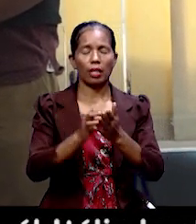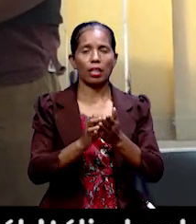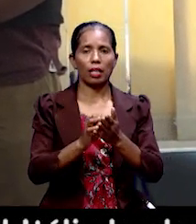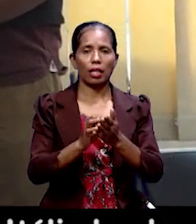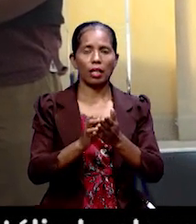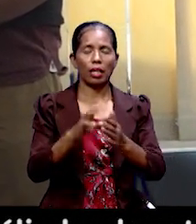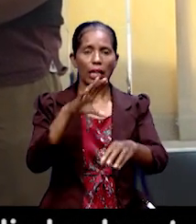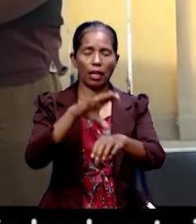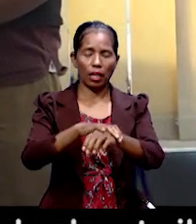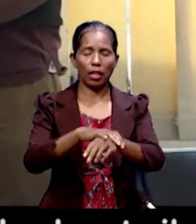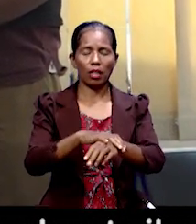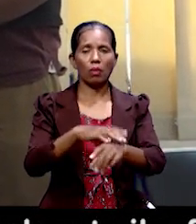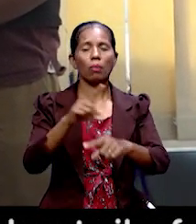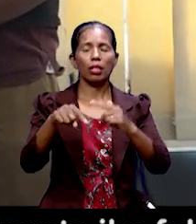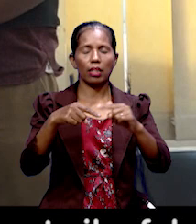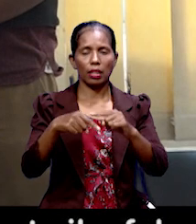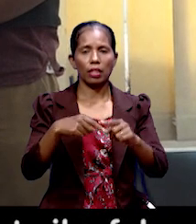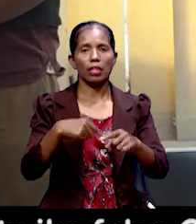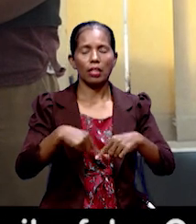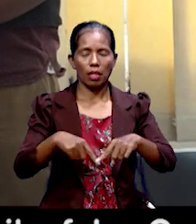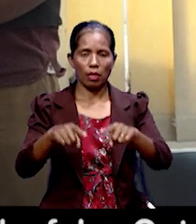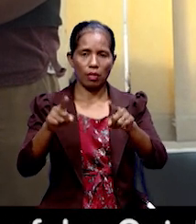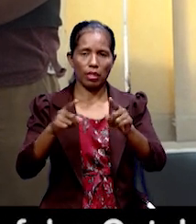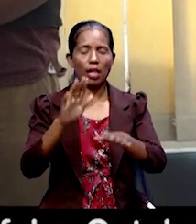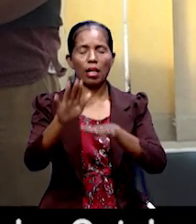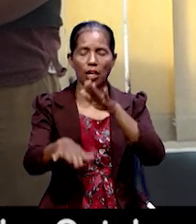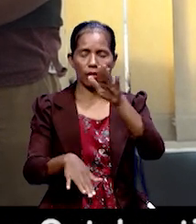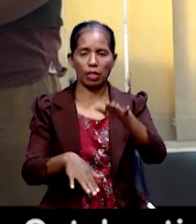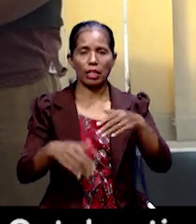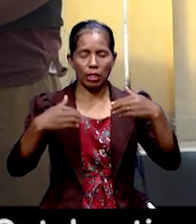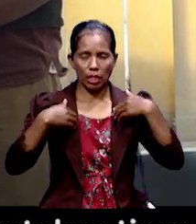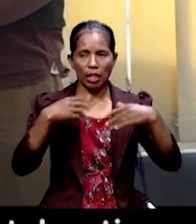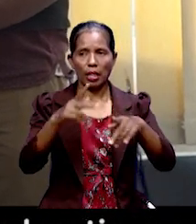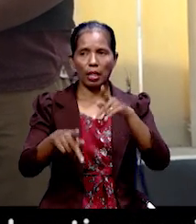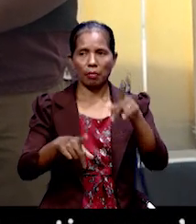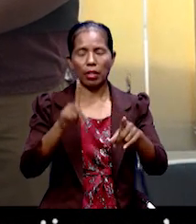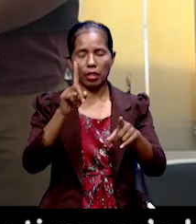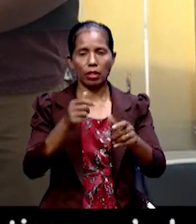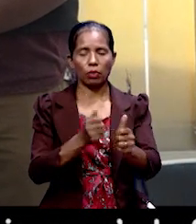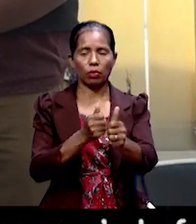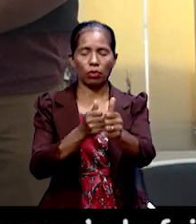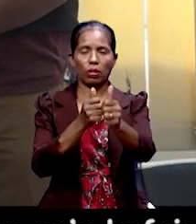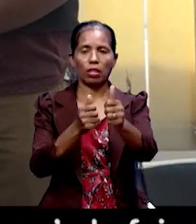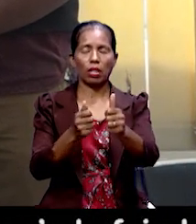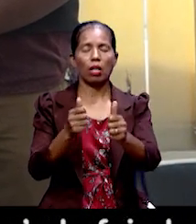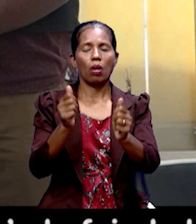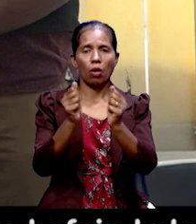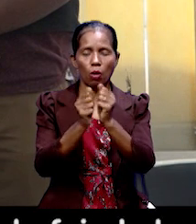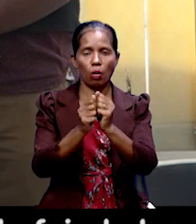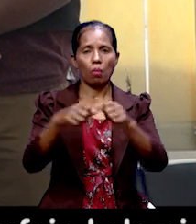wanghira ni halu viazen hela kata ia ema balu tuir ni homotor i